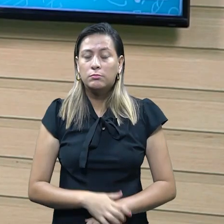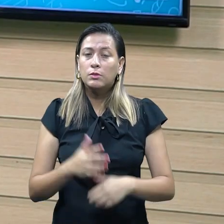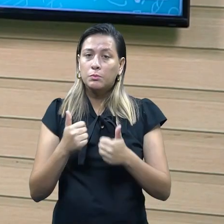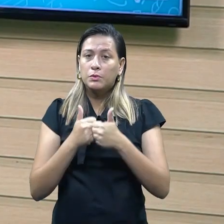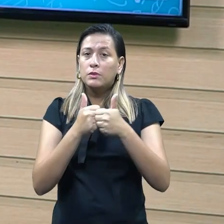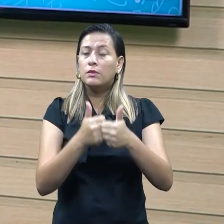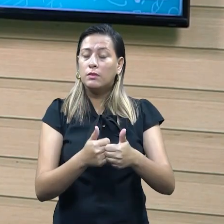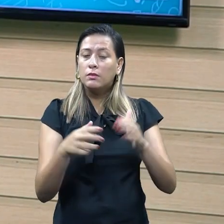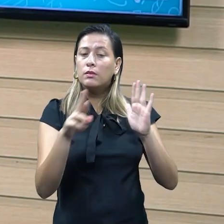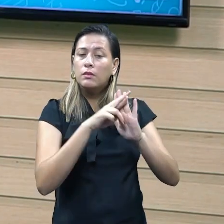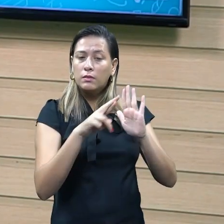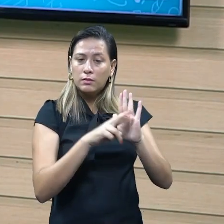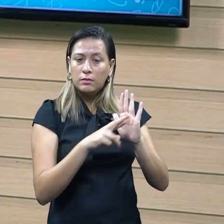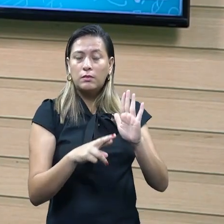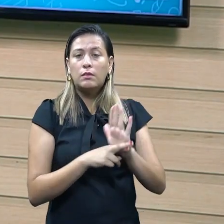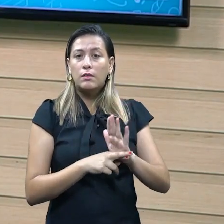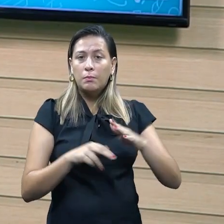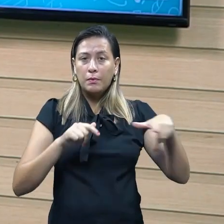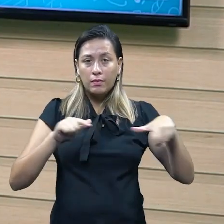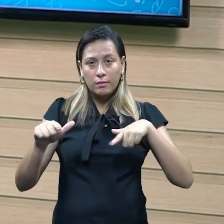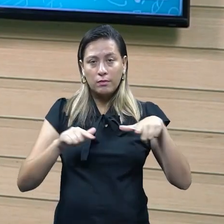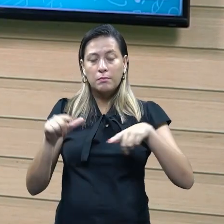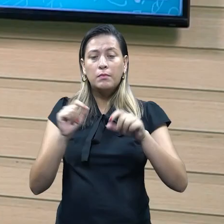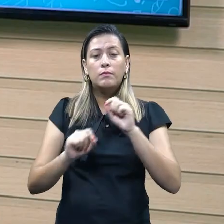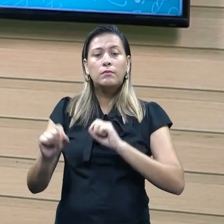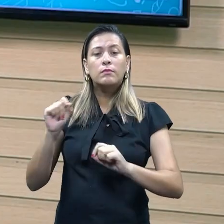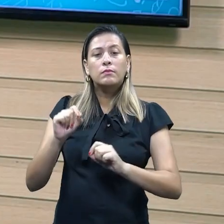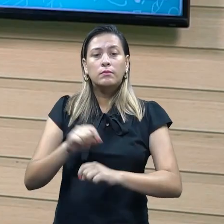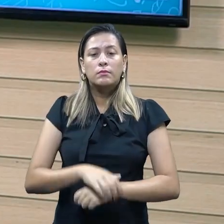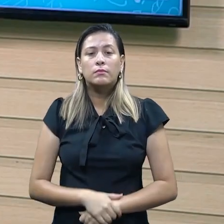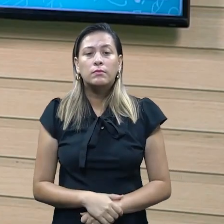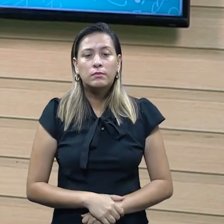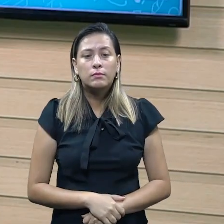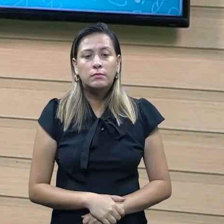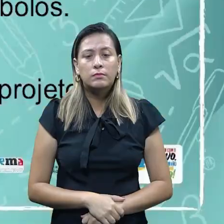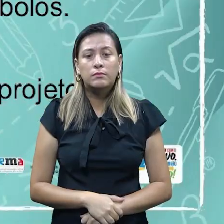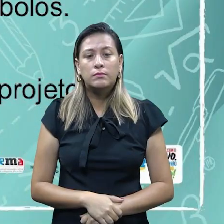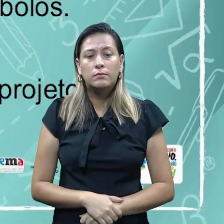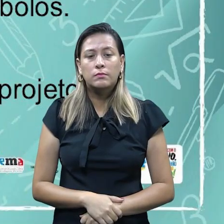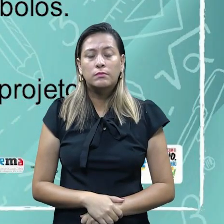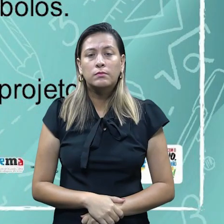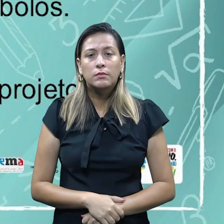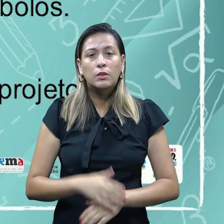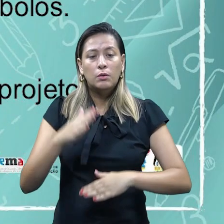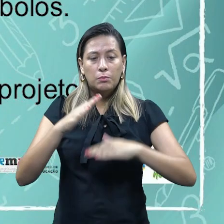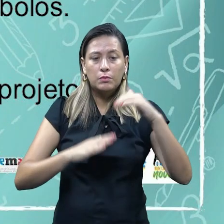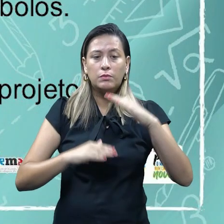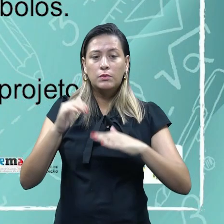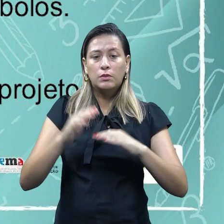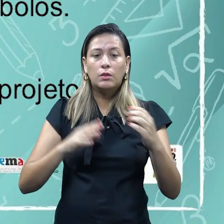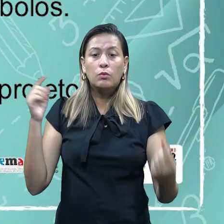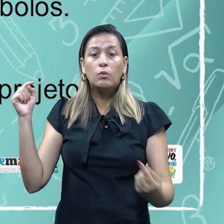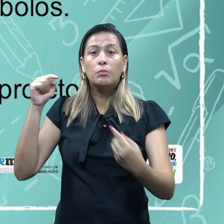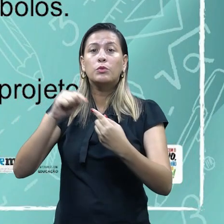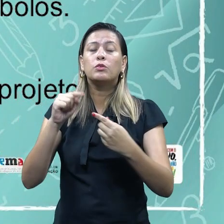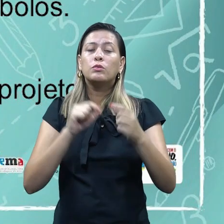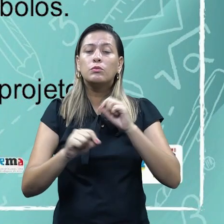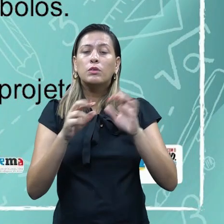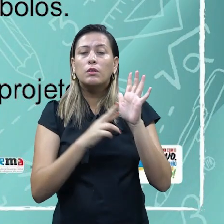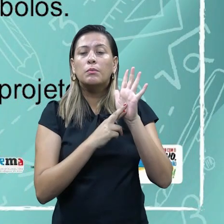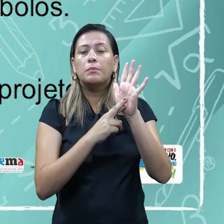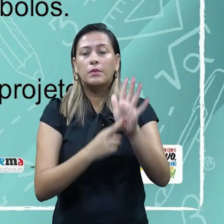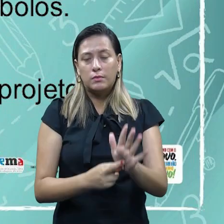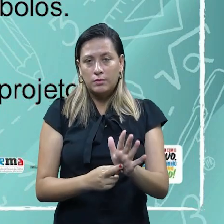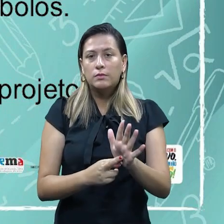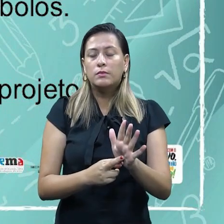dessas normas para que o nosso trabalho seja classificado como um trabalho profissional. Tem como objetivo representar um objeto